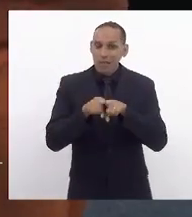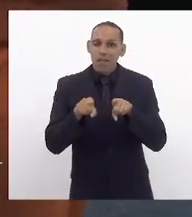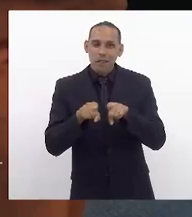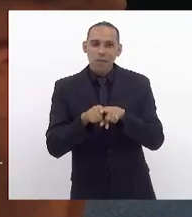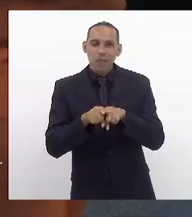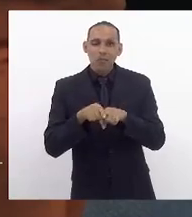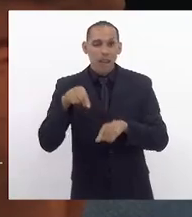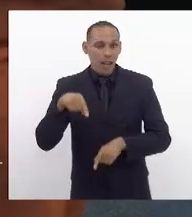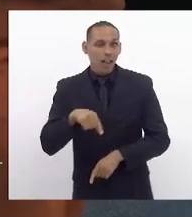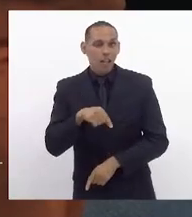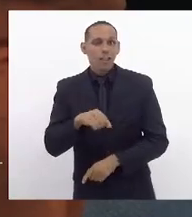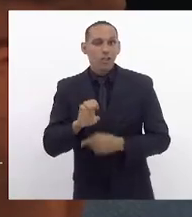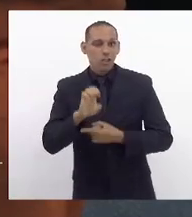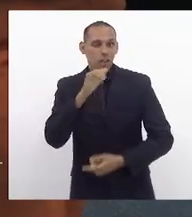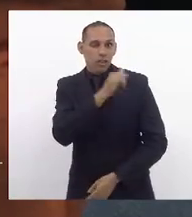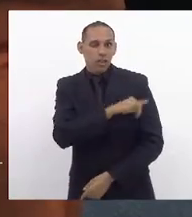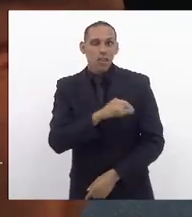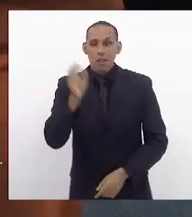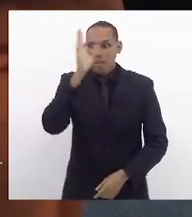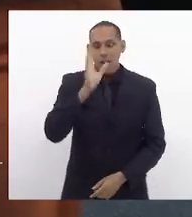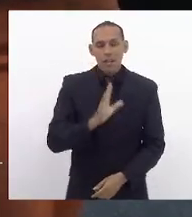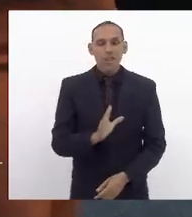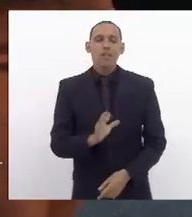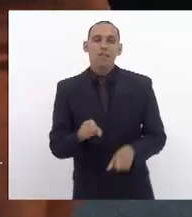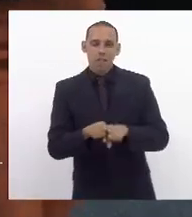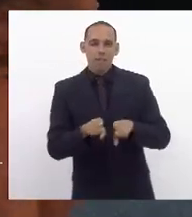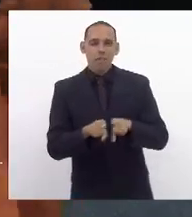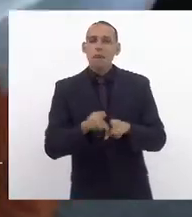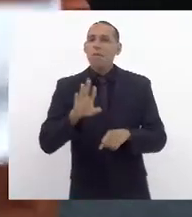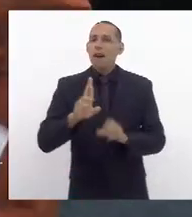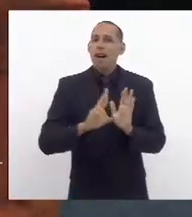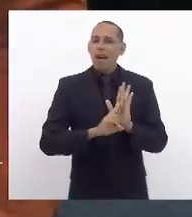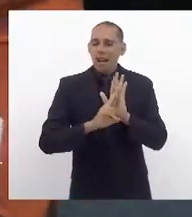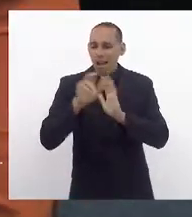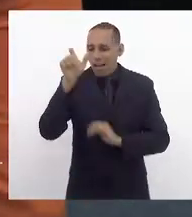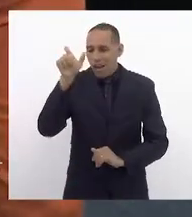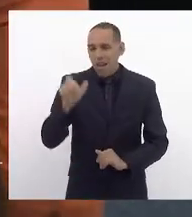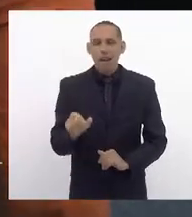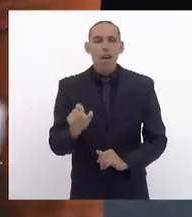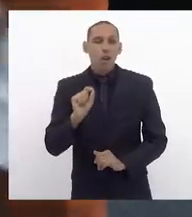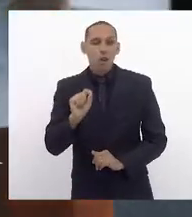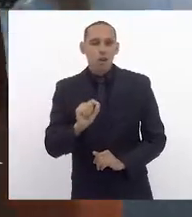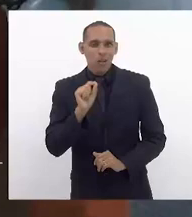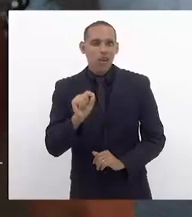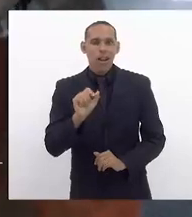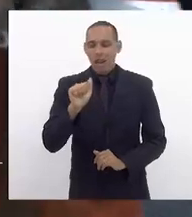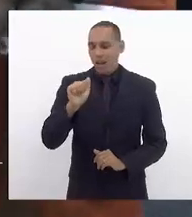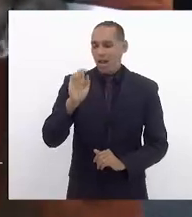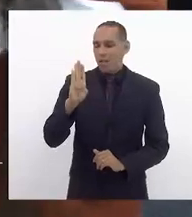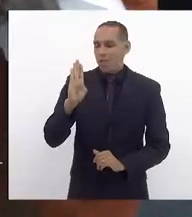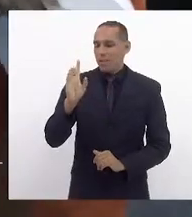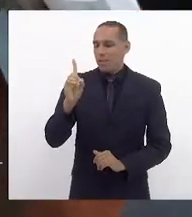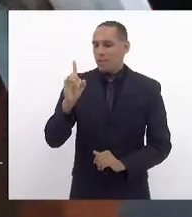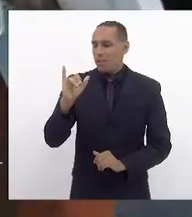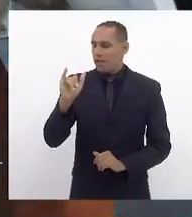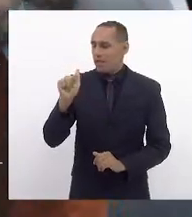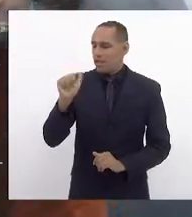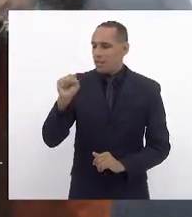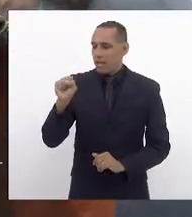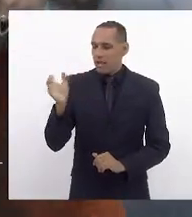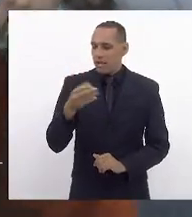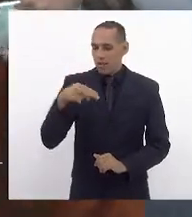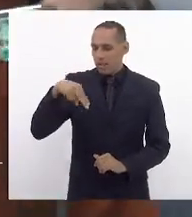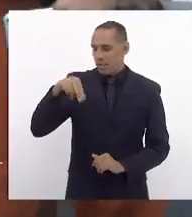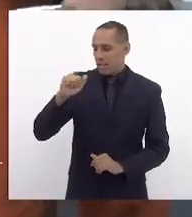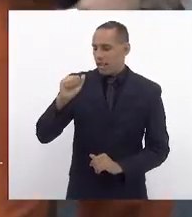mas também no Brasil, mas que é referência, senhor presidente, naquilo que Abdias Nascimento trazia com